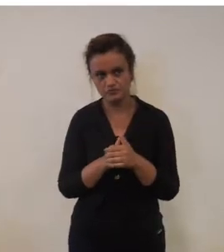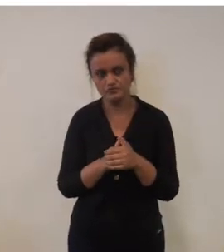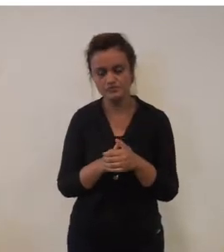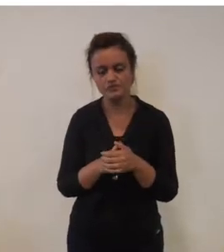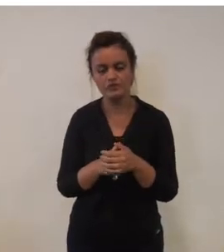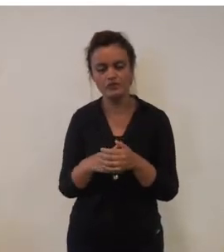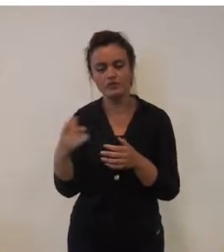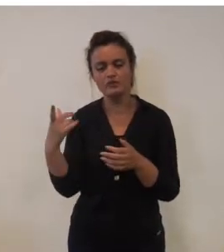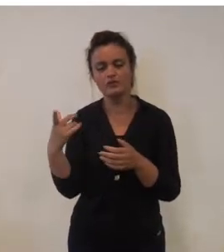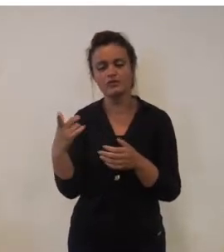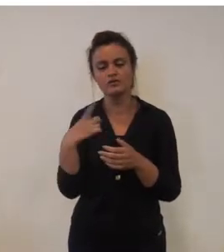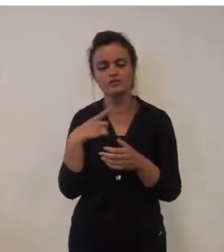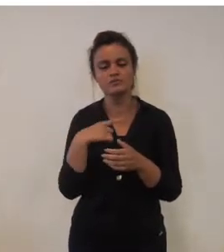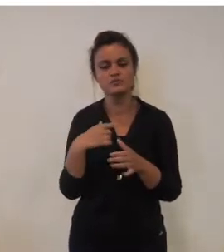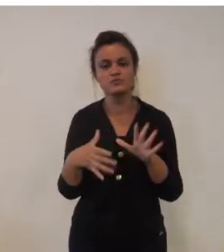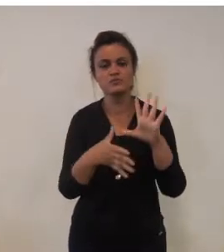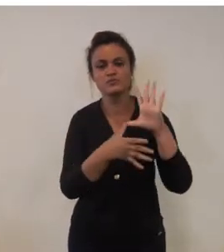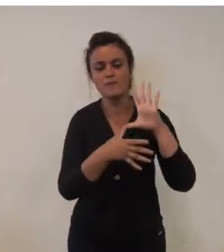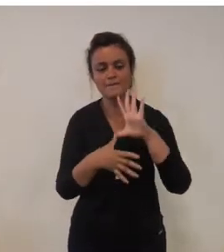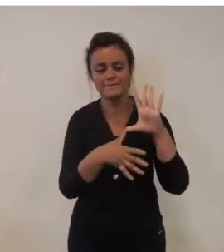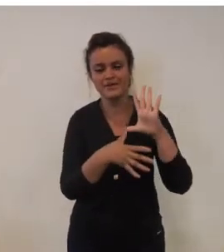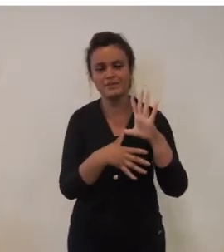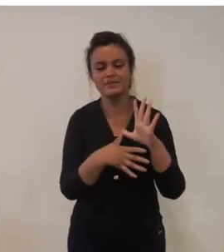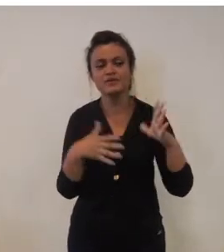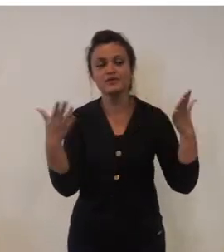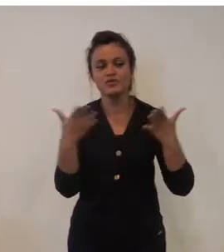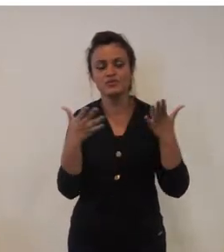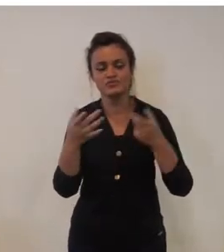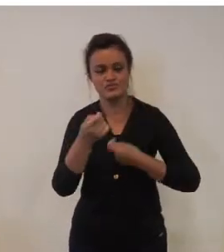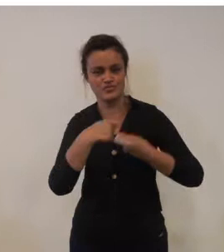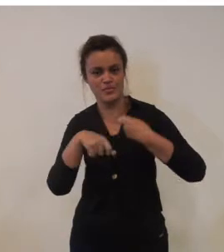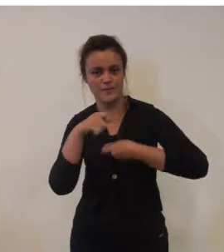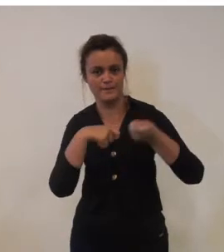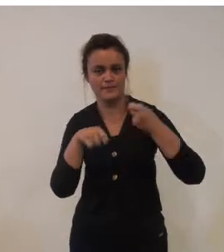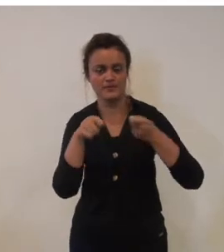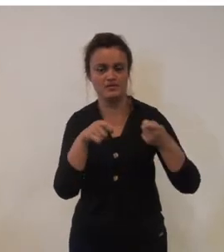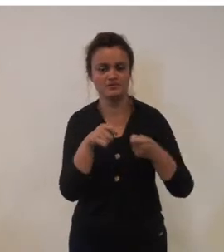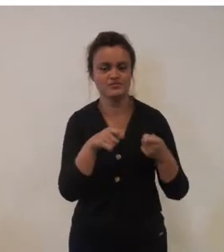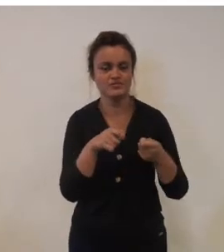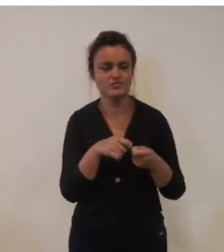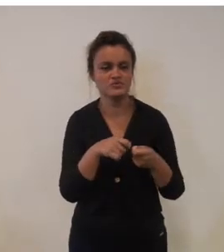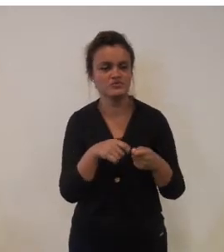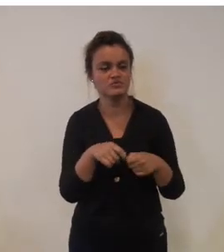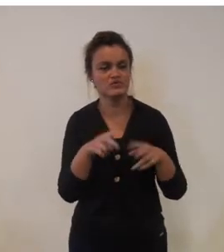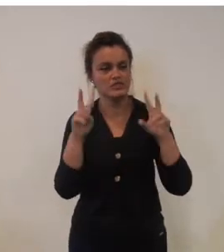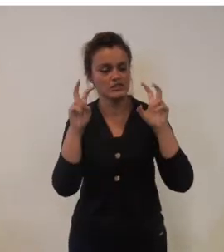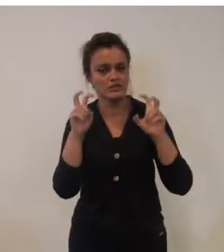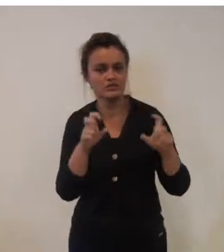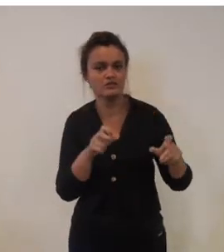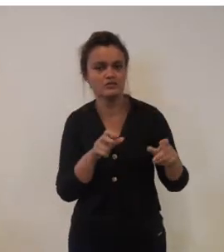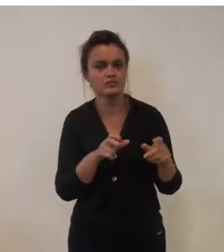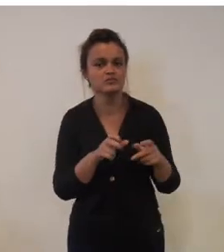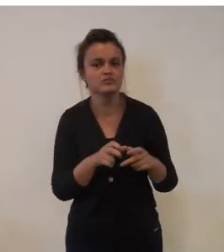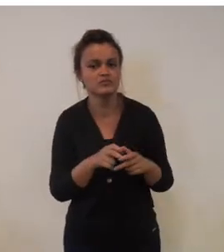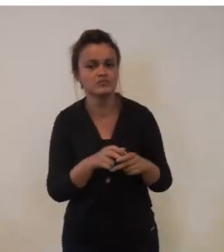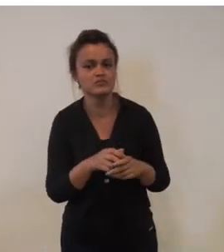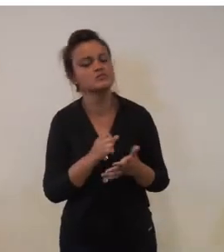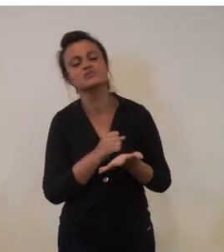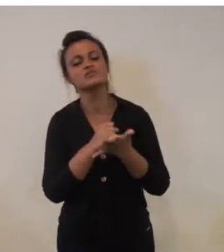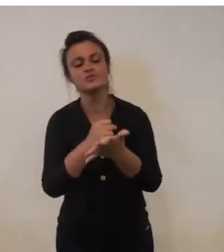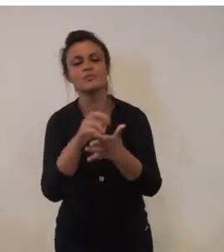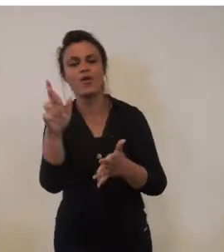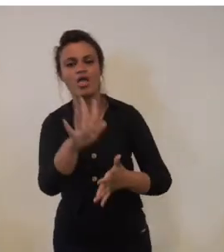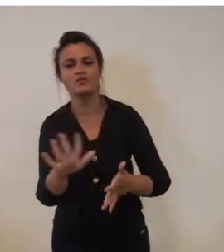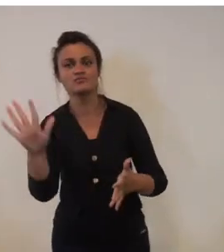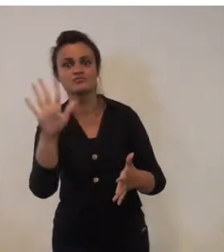temos um pouco aqui o mapa de como está o comércio em termos de acordos